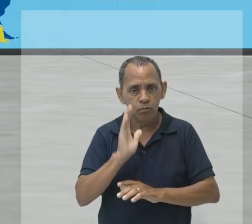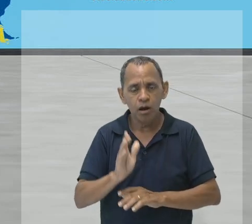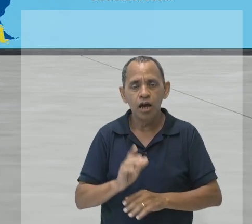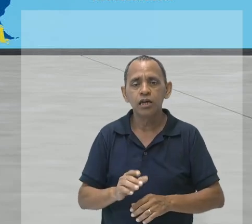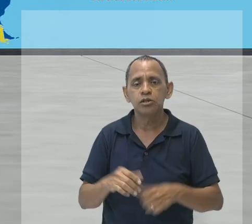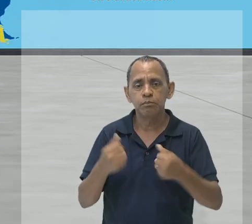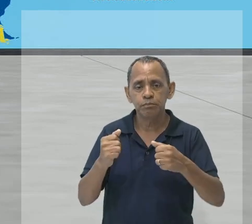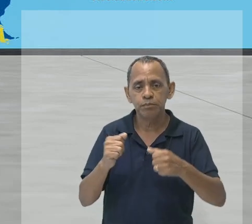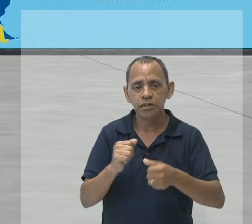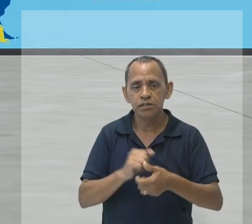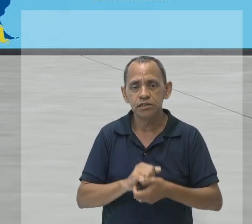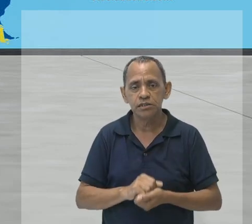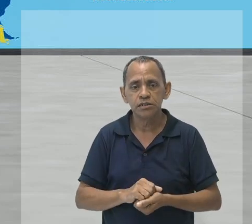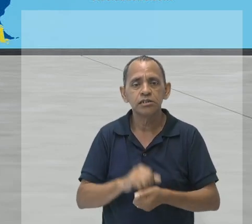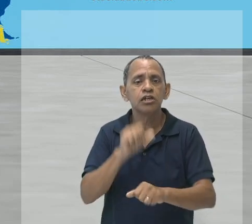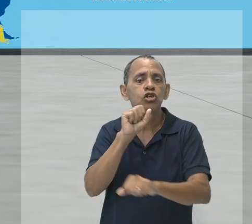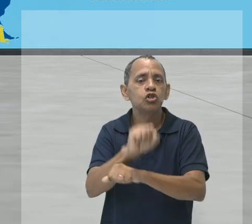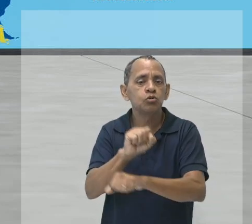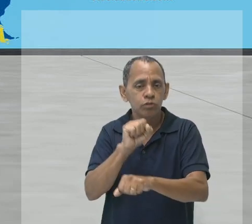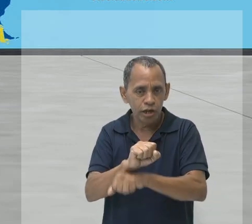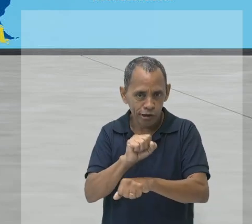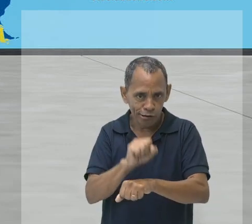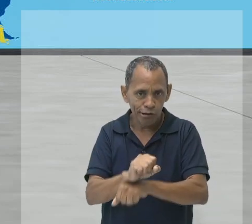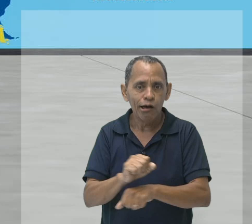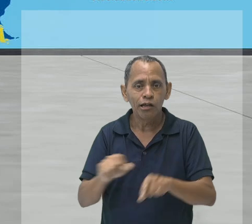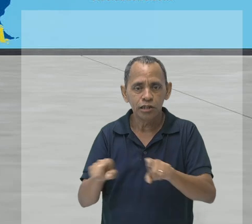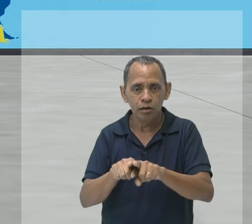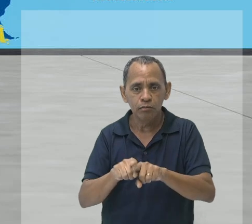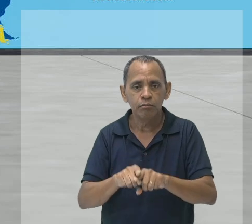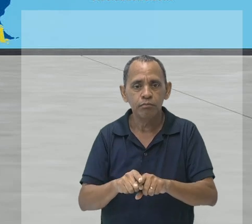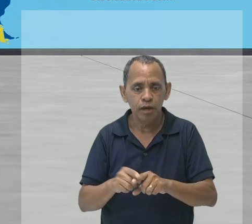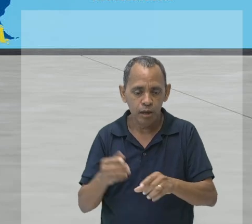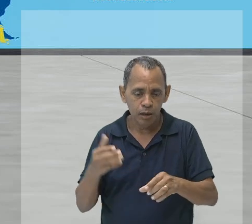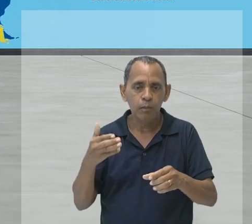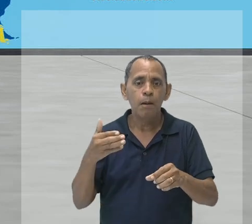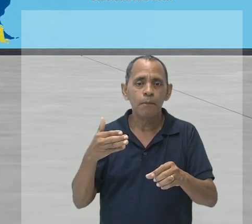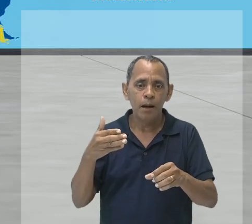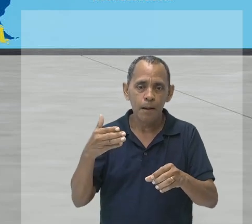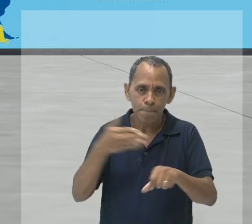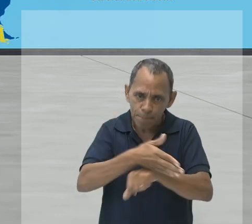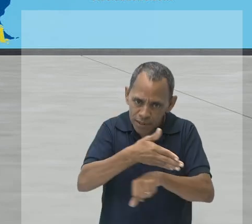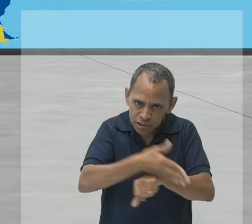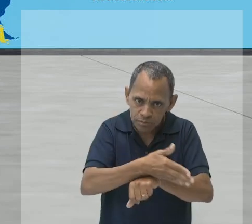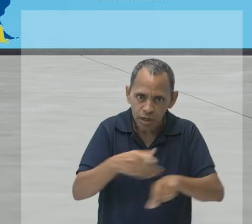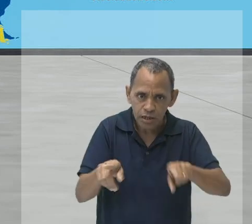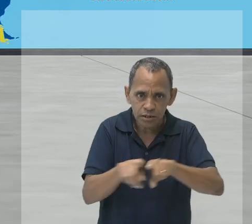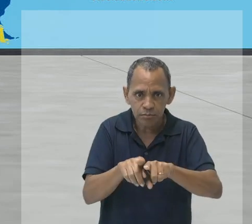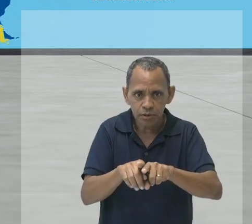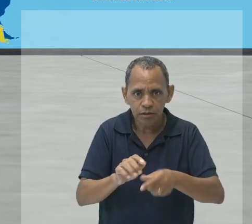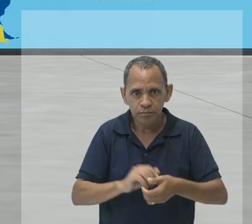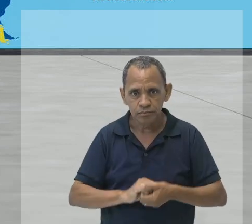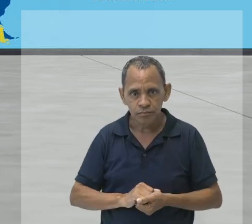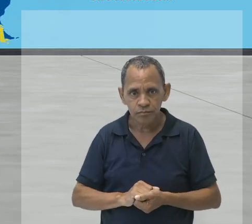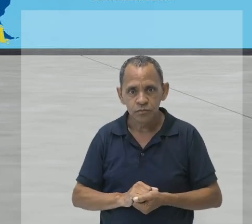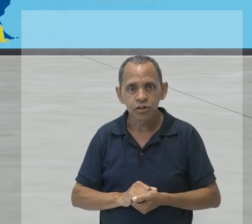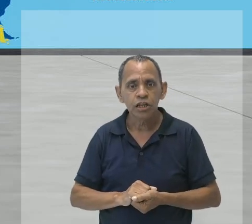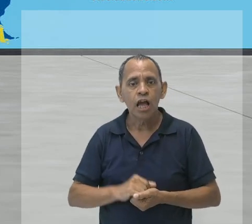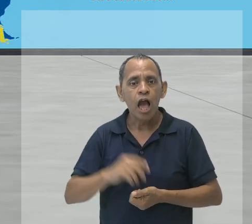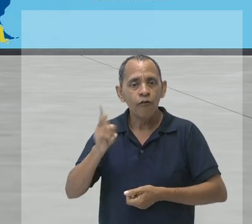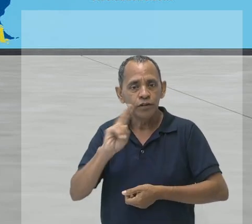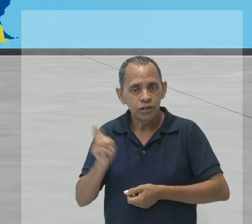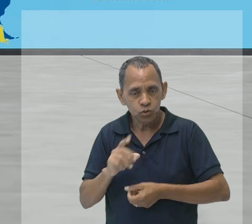finalizar o trâmite, né? Isso para ela ser incorporada como membro permanente. E aí chega o caso da Venezuela, né, que